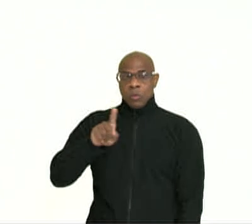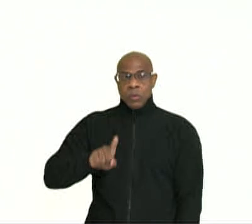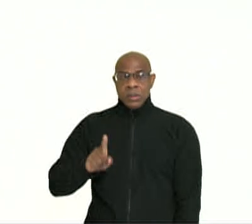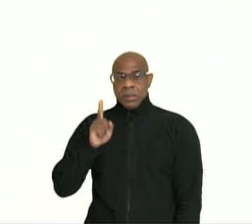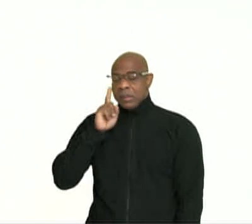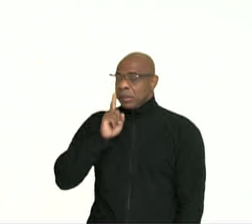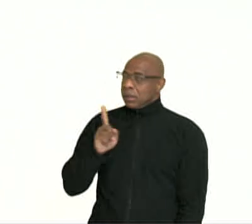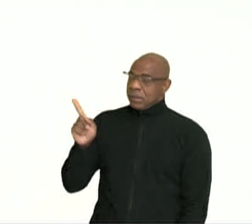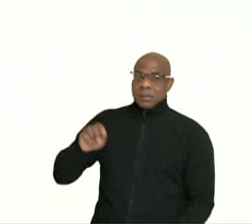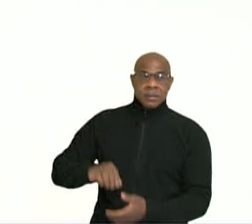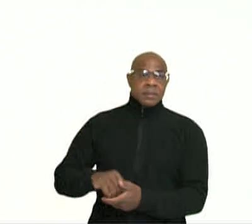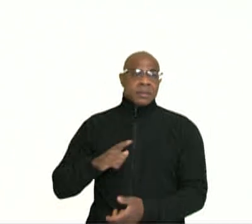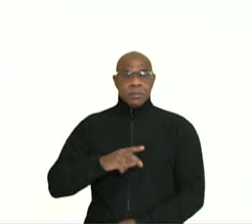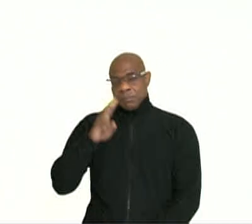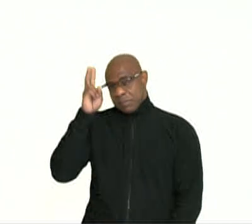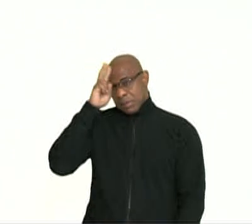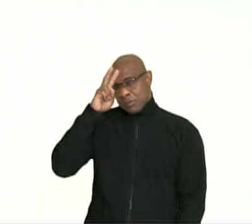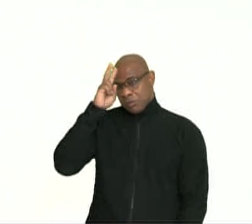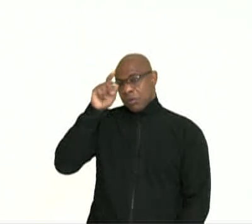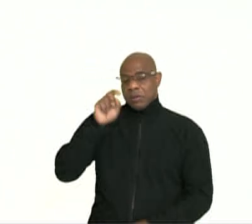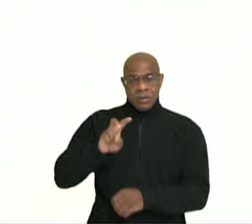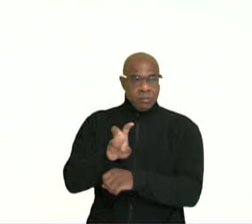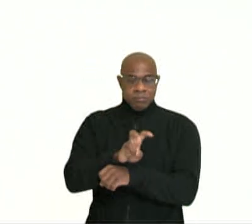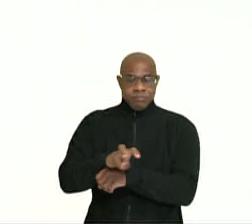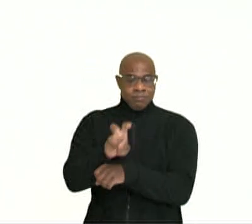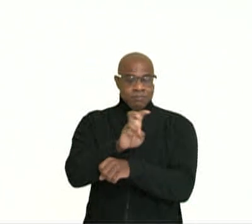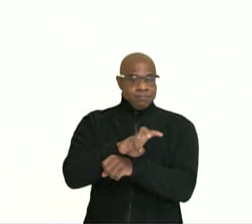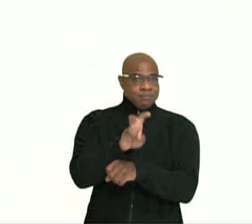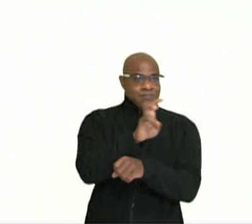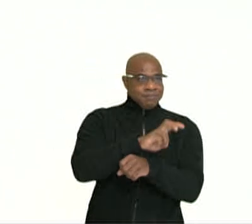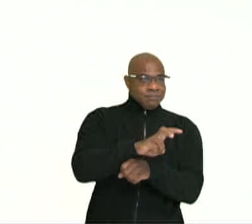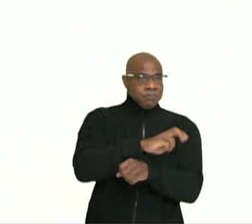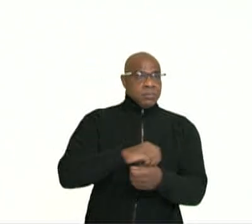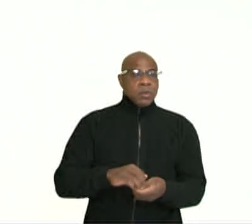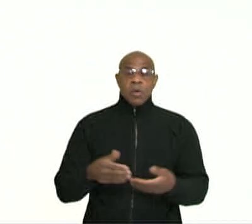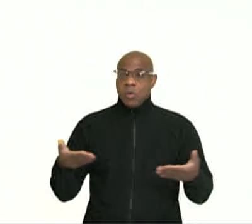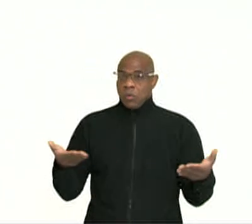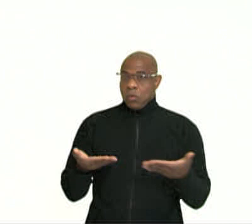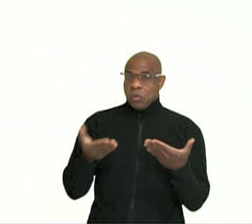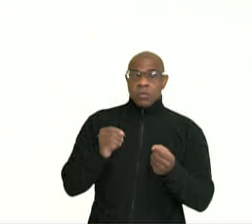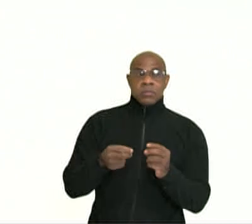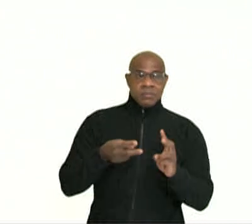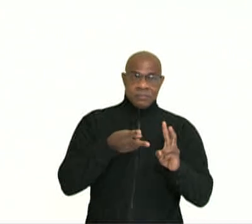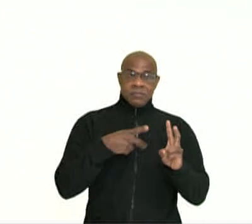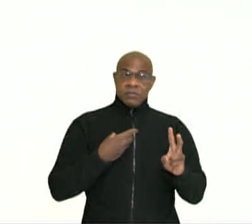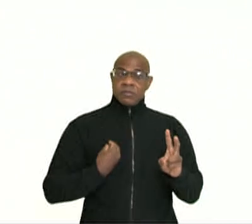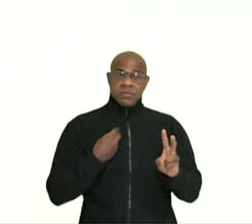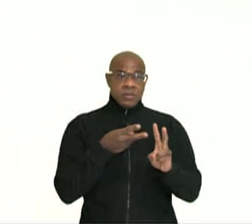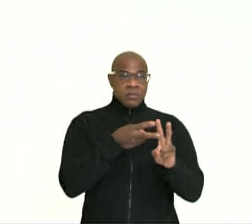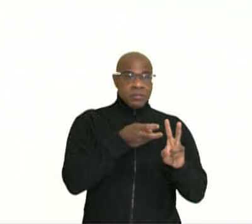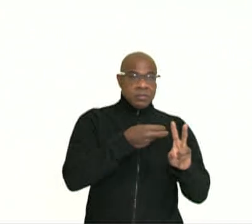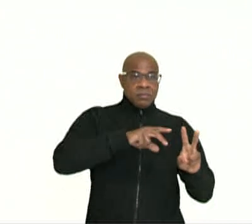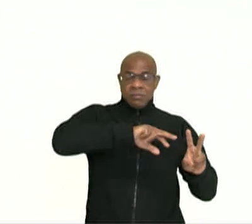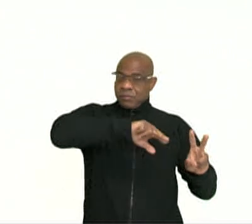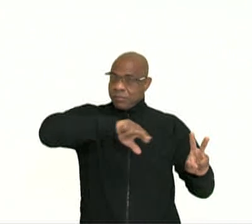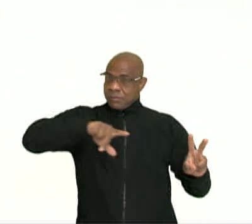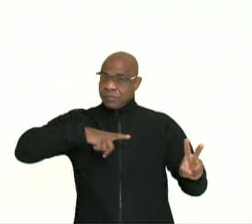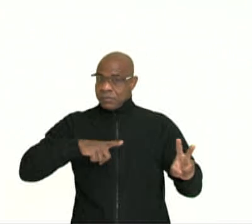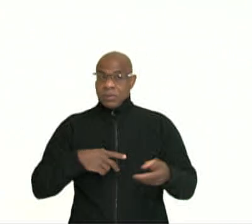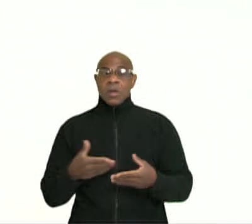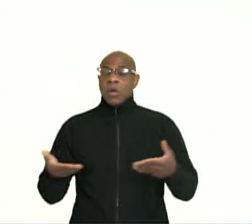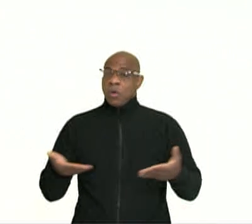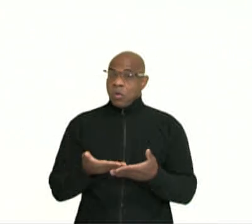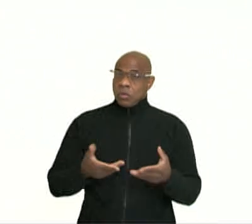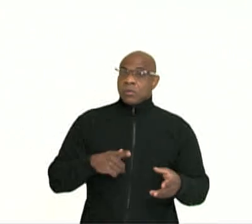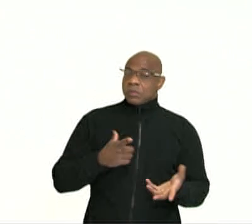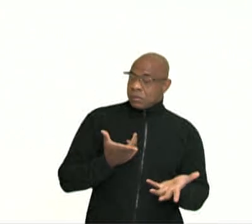uma etnia indígena que ocupava parte do litoral brasileiro. Atualmente, seus descendentes vivem em várias partes do nosso país. Há